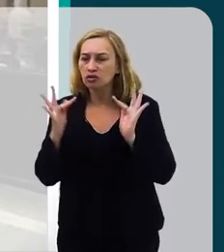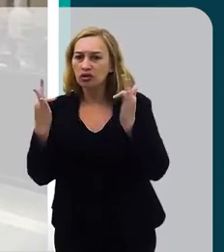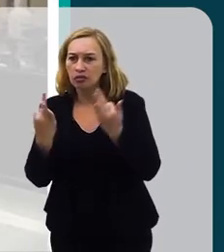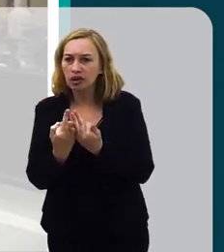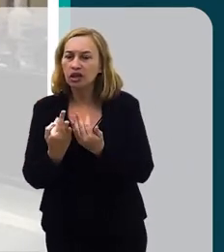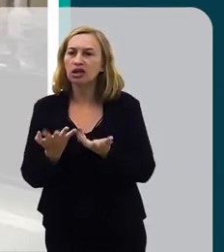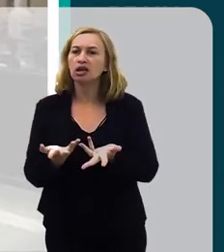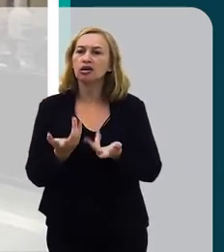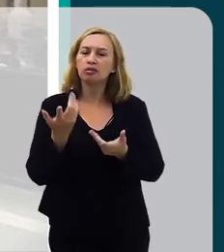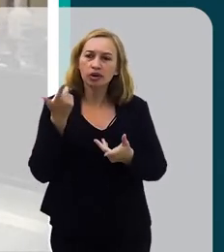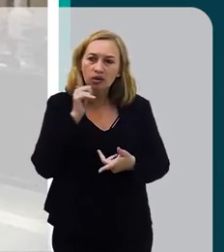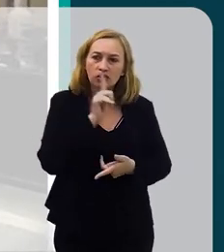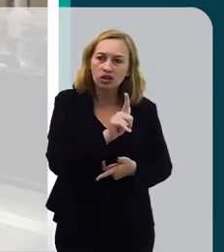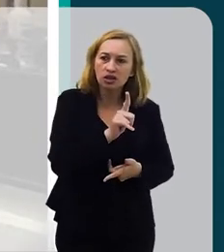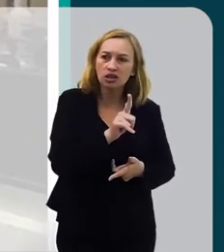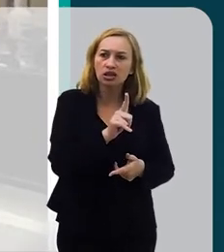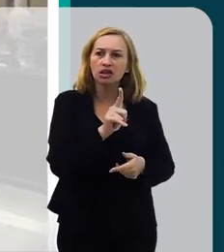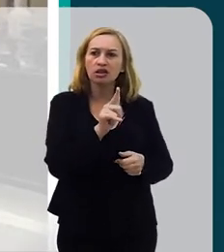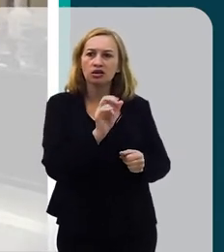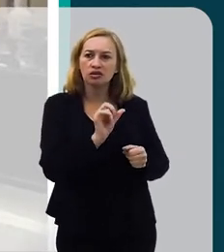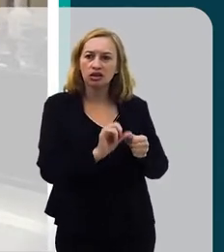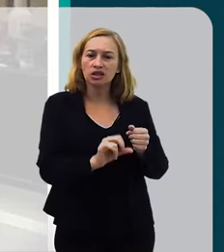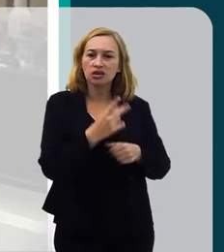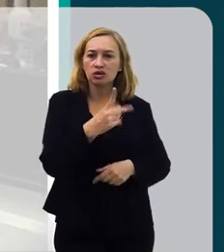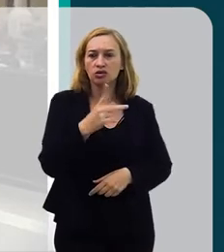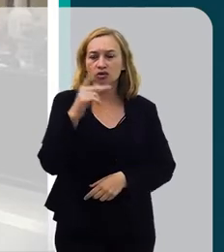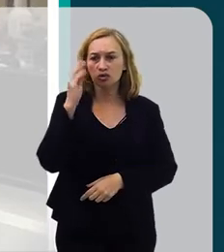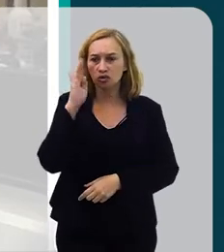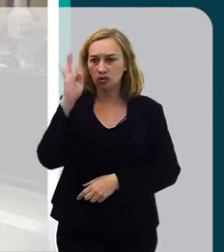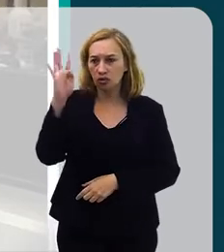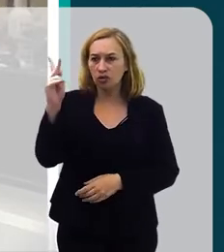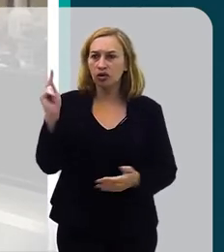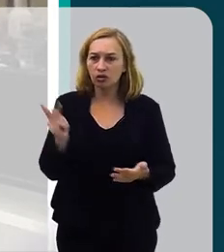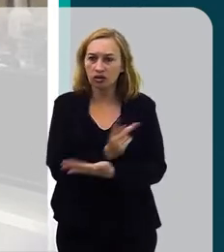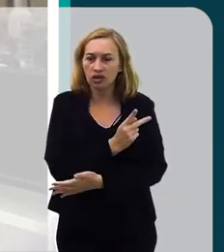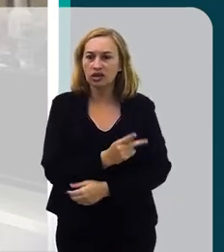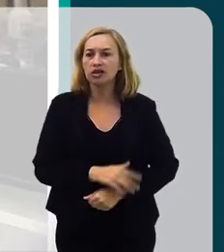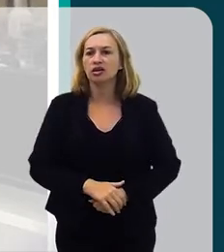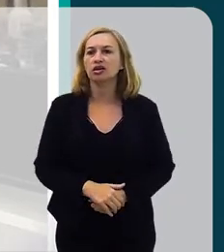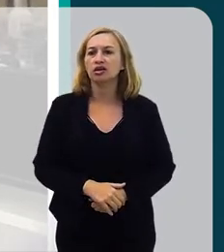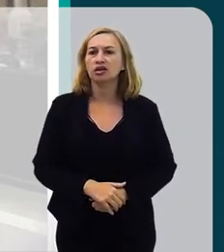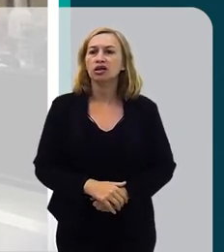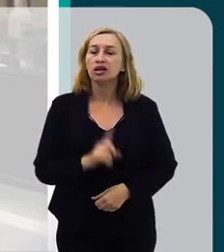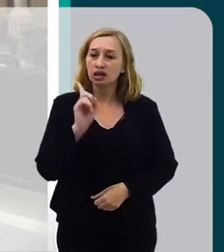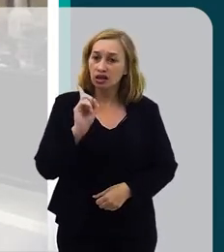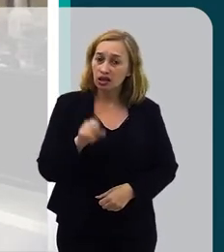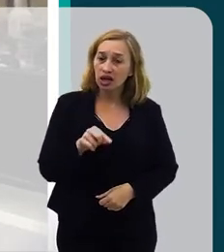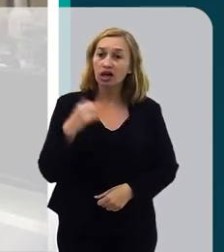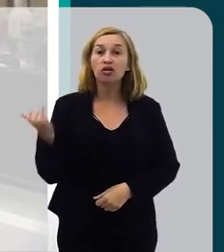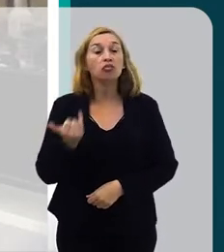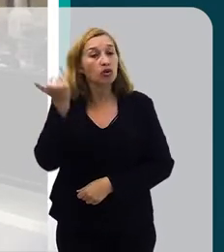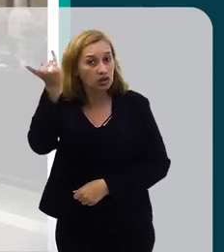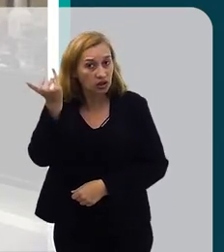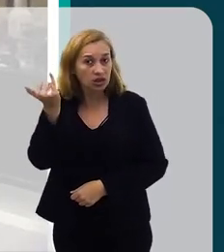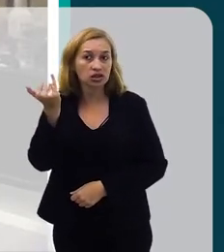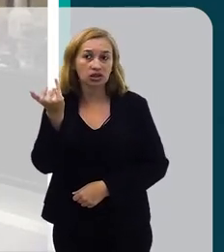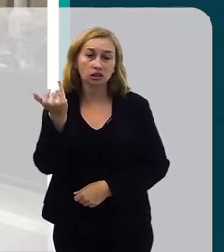de afeto, para conseguir realizar esse ato, né, que